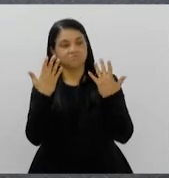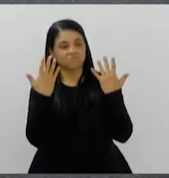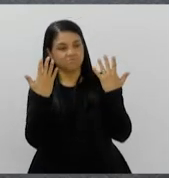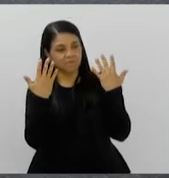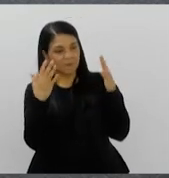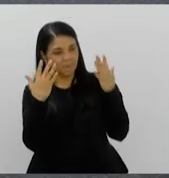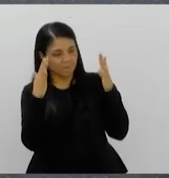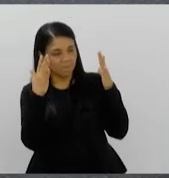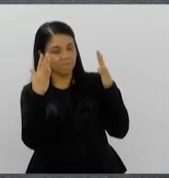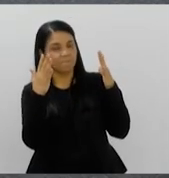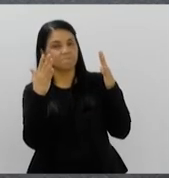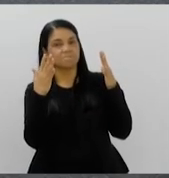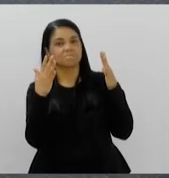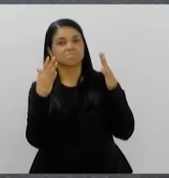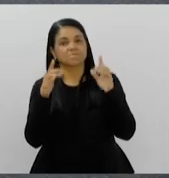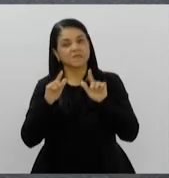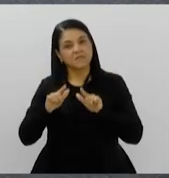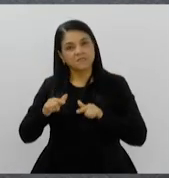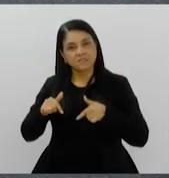essa iniciativa